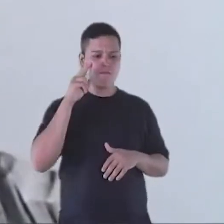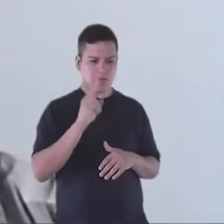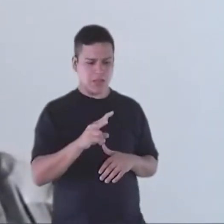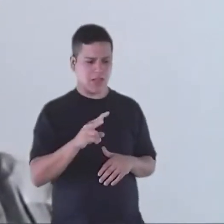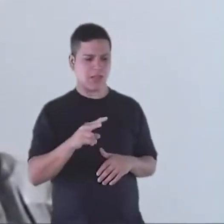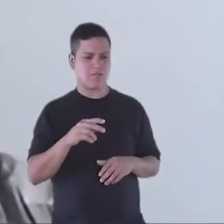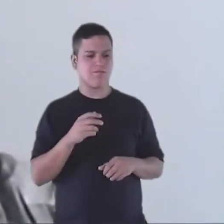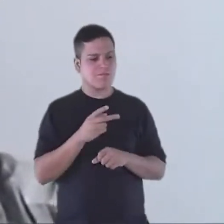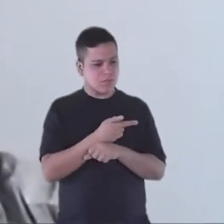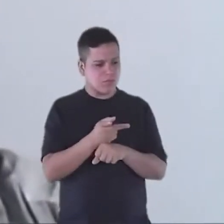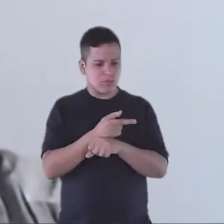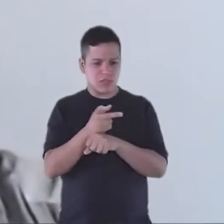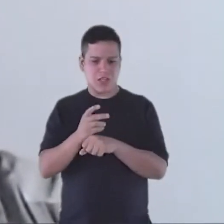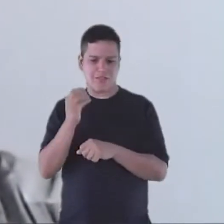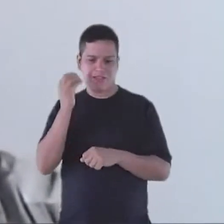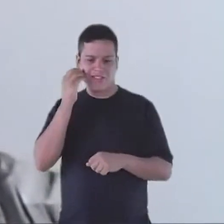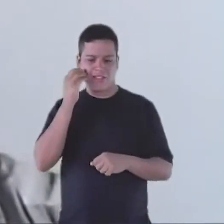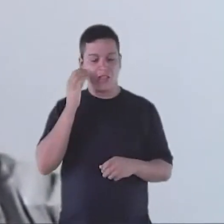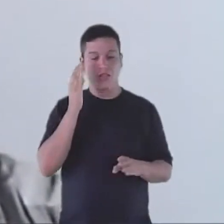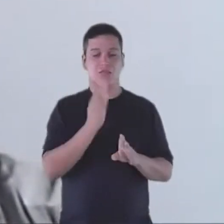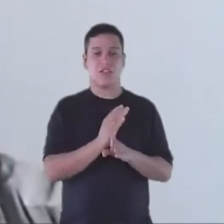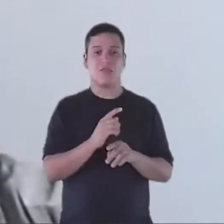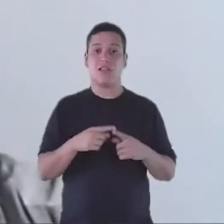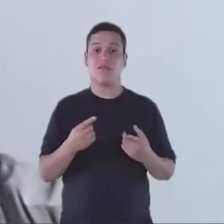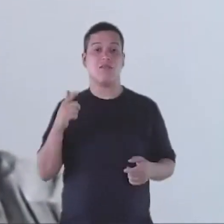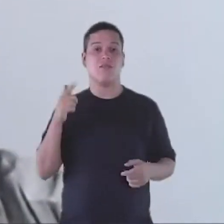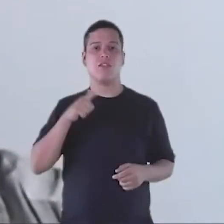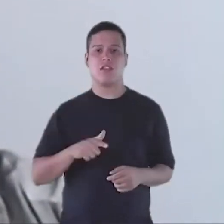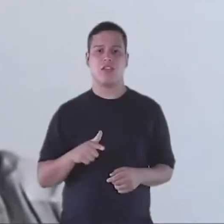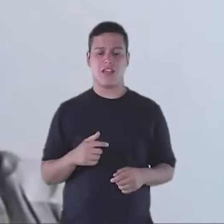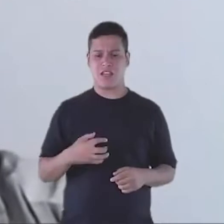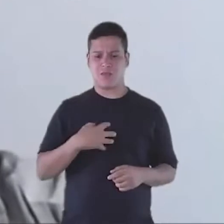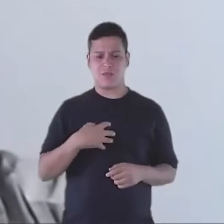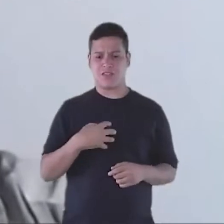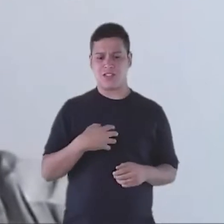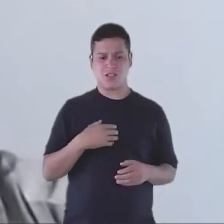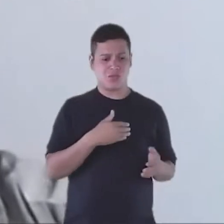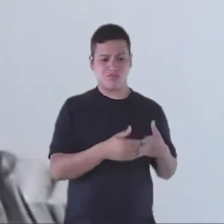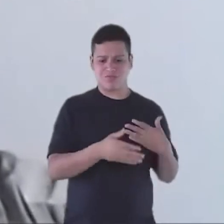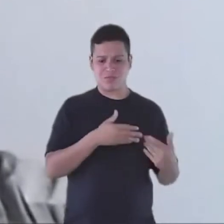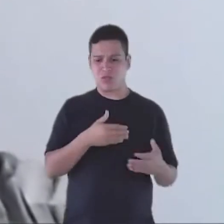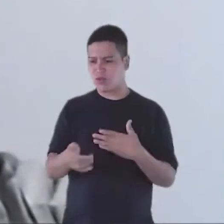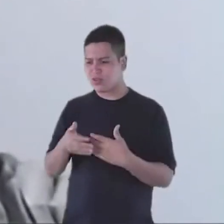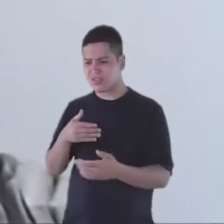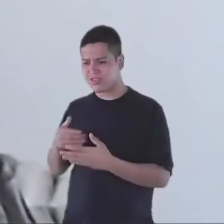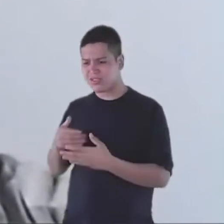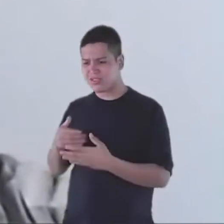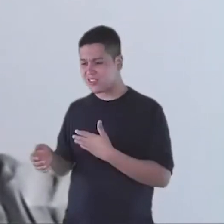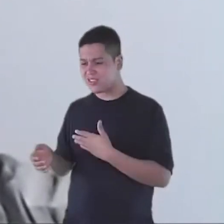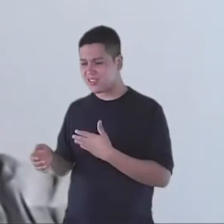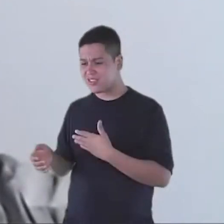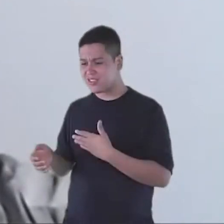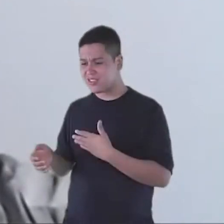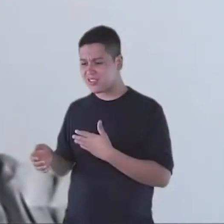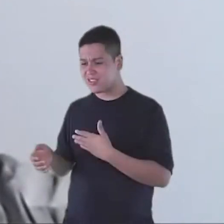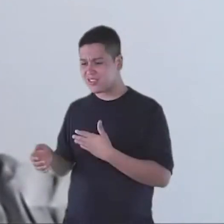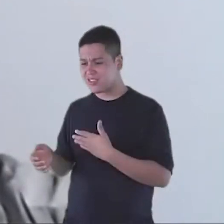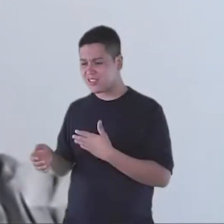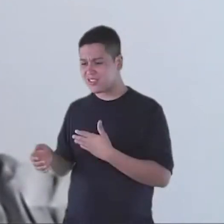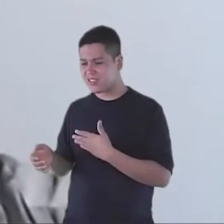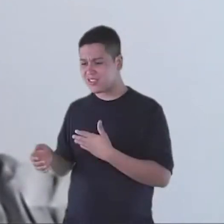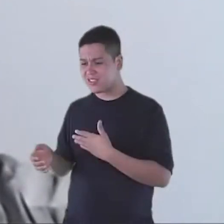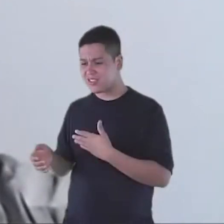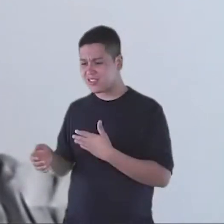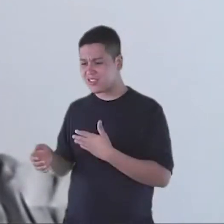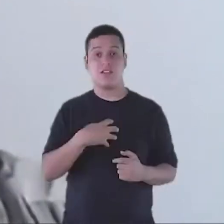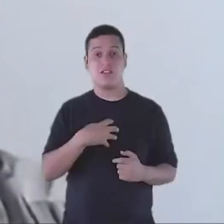dos lugares, nem à deriva, nas antessalas e corredores,